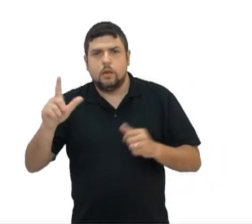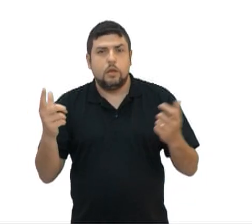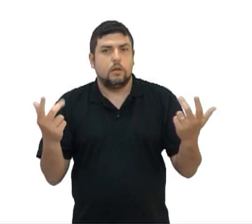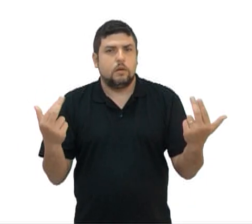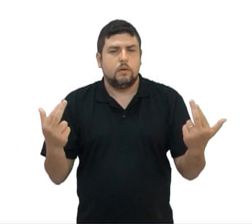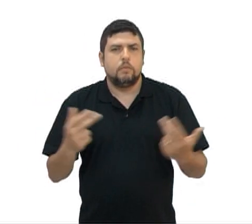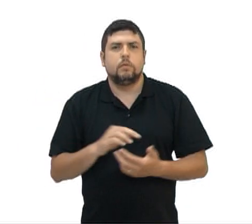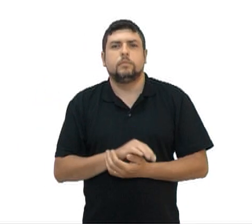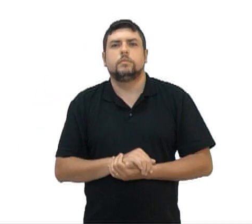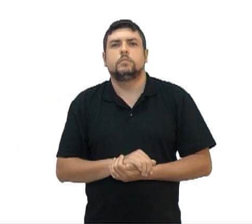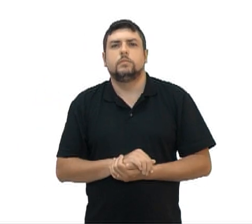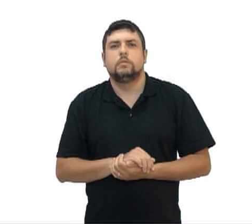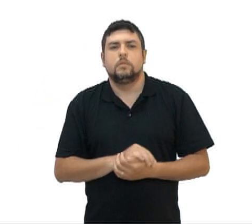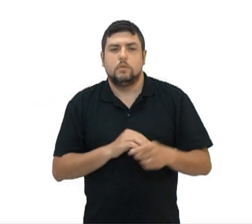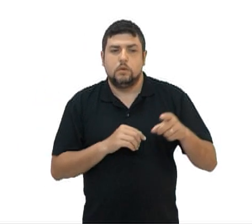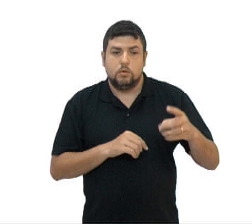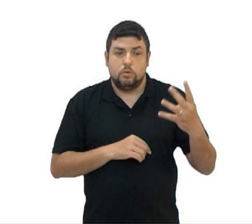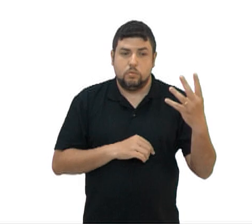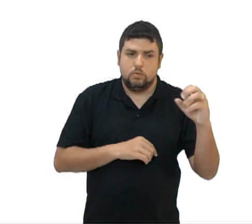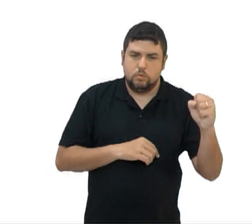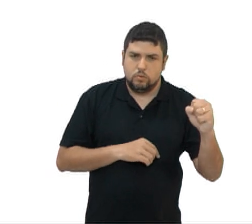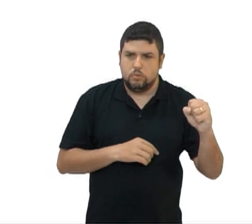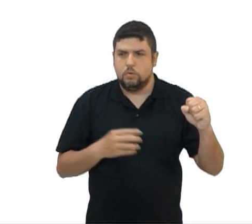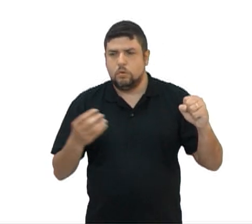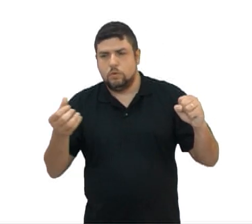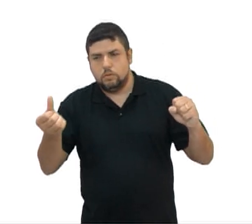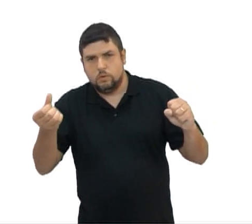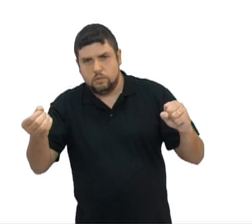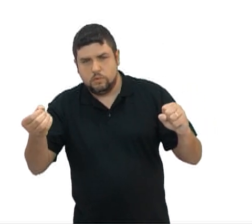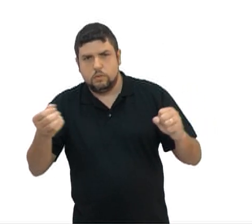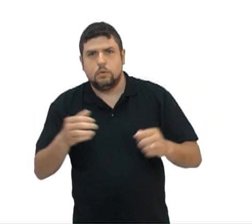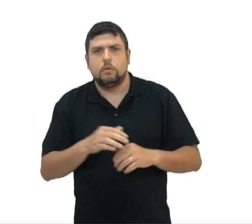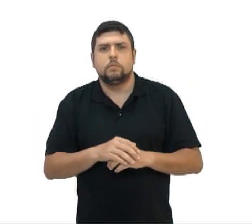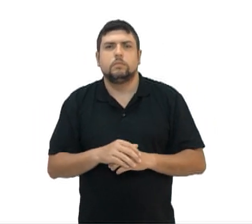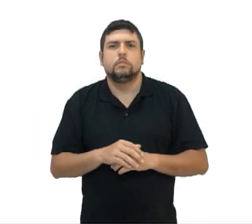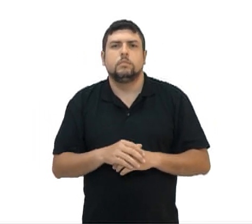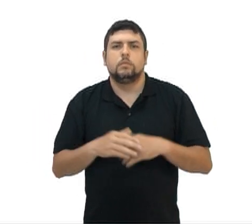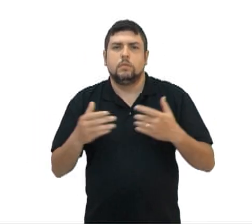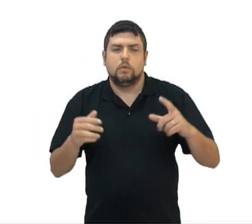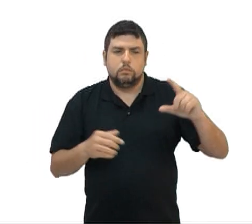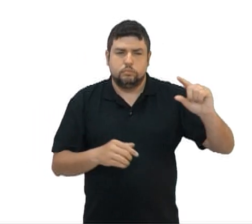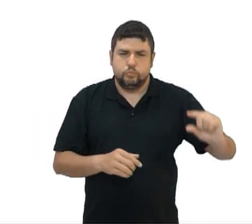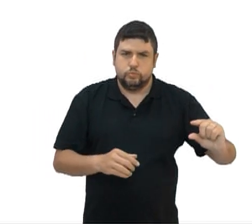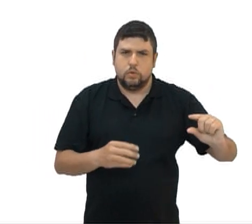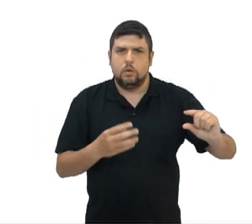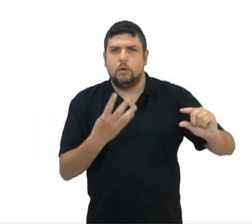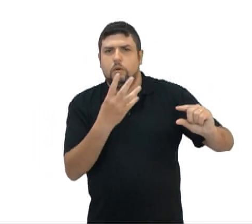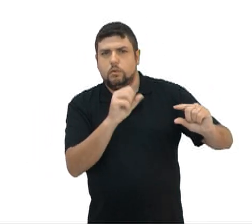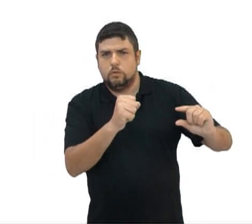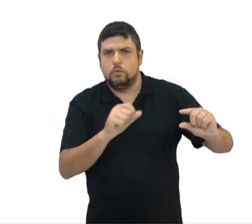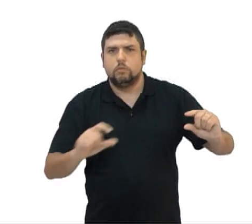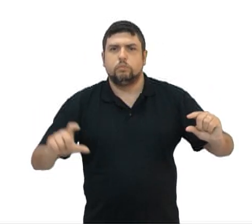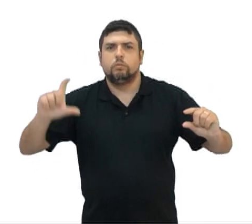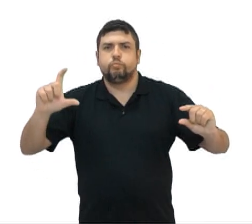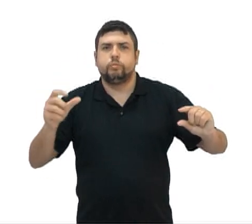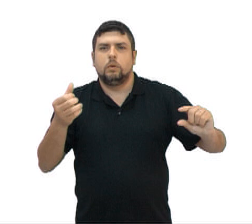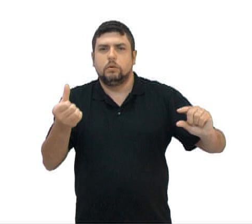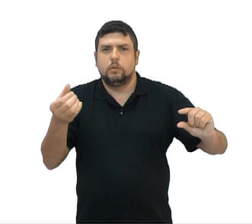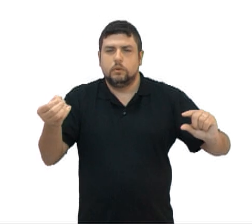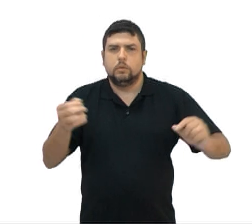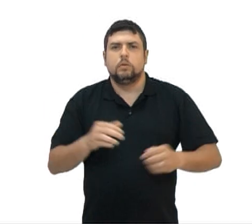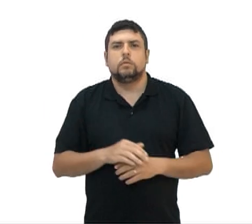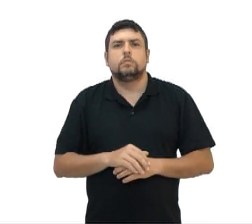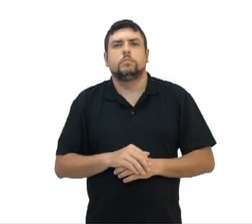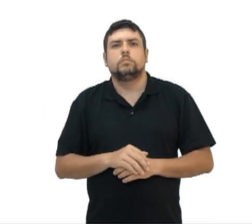48 centímetros e 60 centímetros, respectivamente. Quer dizer, que o menor é 48, maior é 60. Quanto